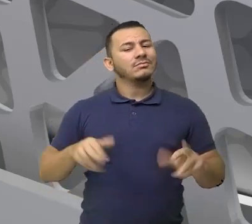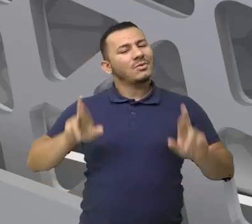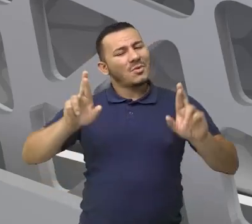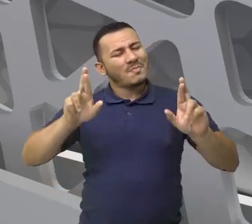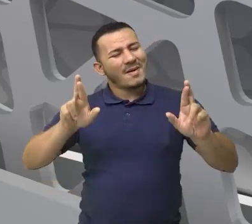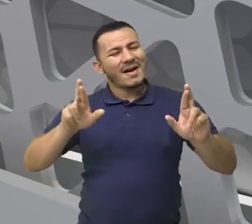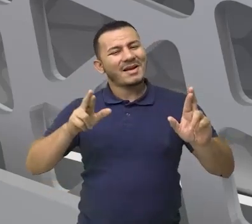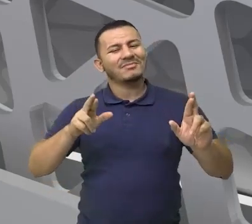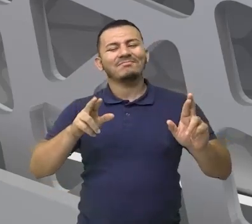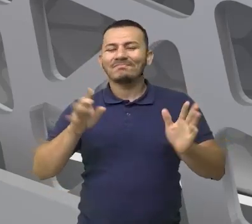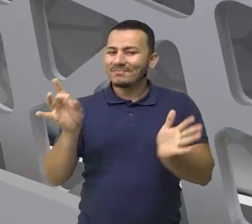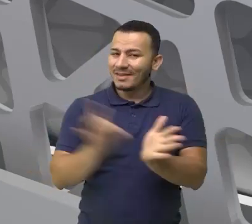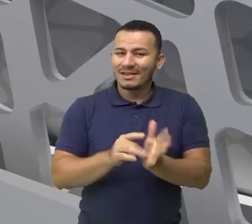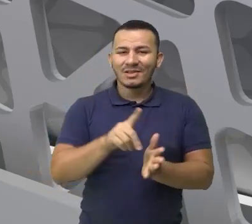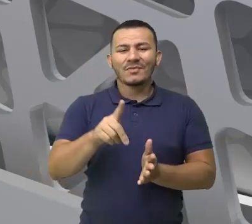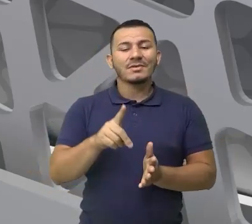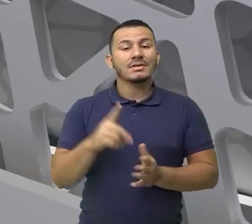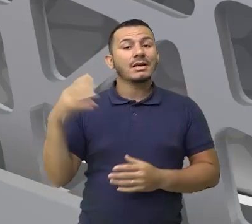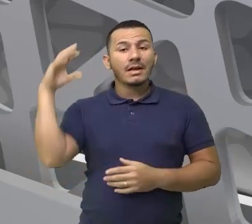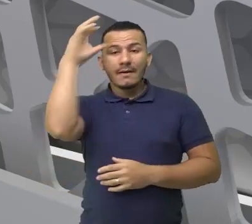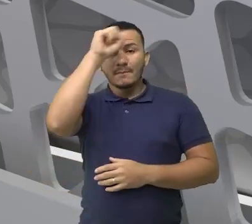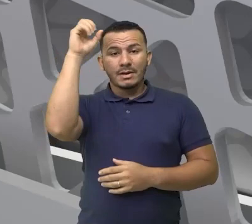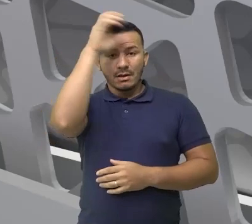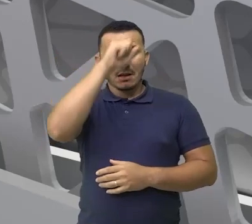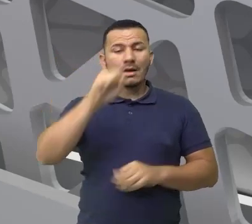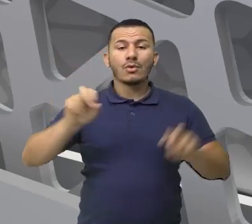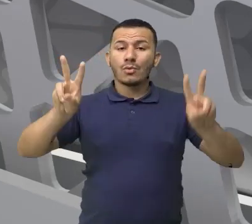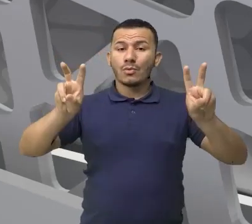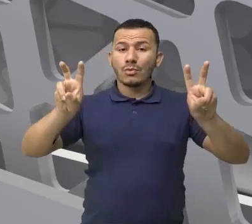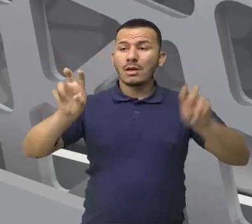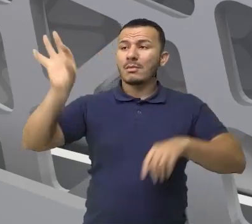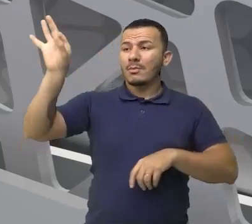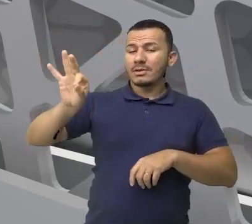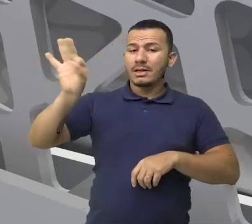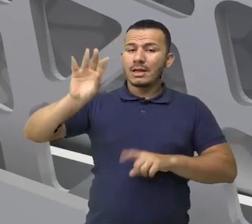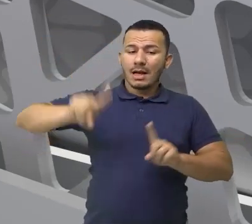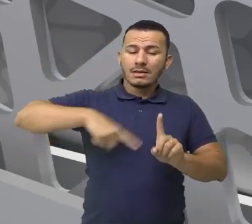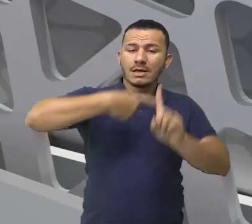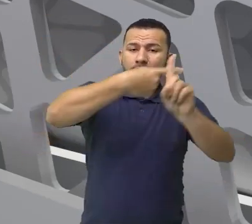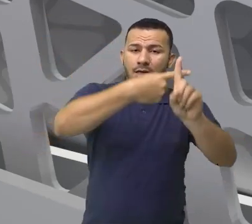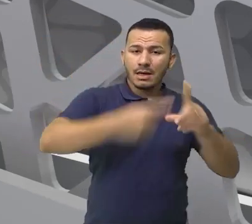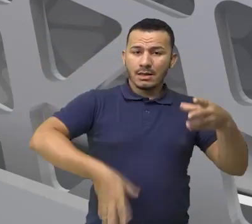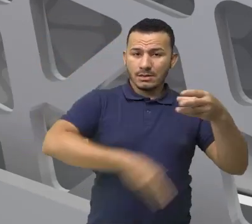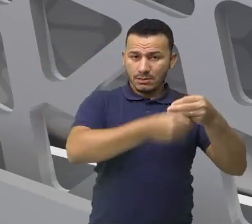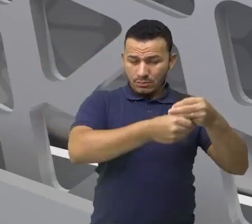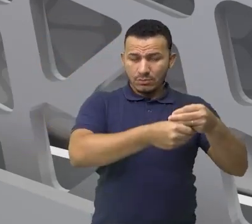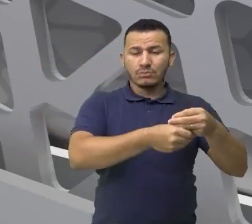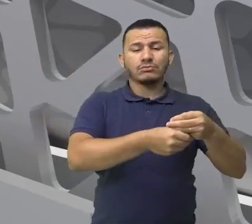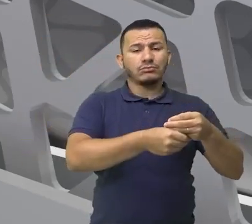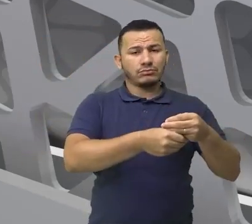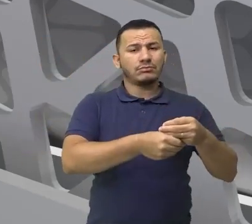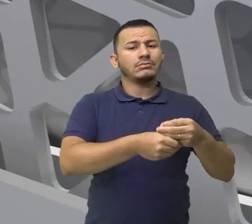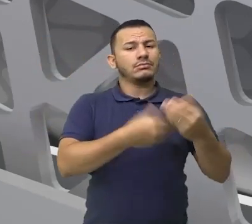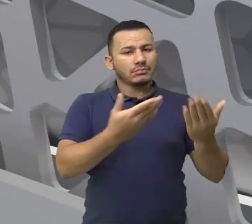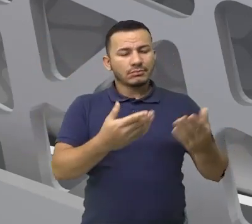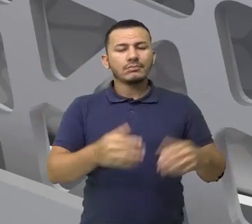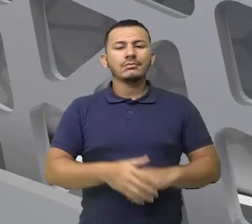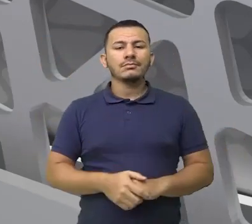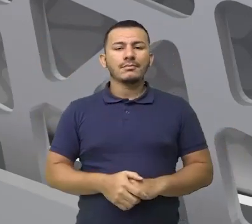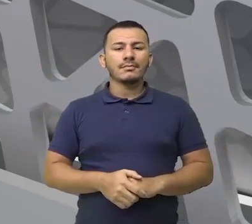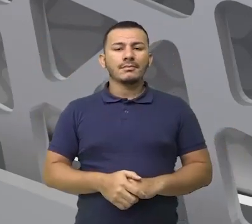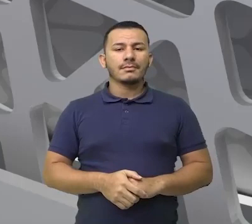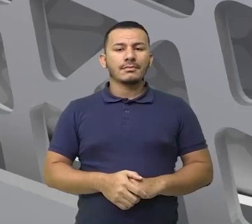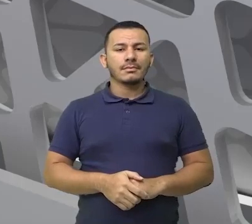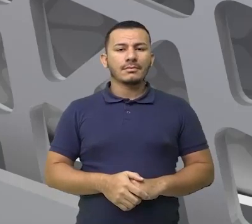espero sinceramente que vocês tenham compreendido a ideia aí de acréscimo, né? Que a gente viu aí na nossa primeira cartela, no início da nossa aula,